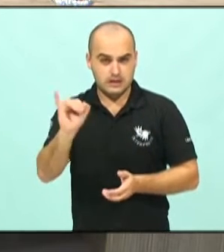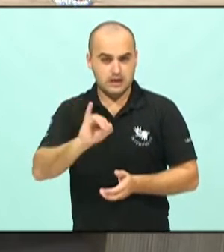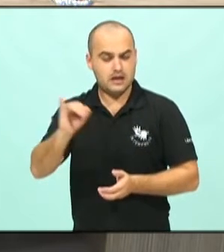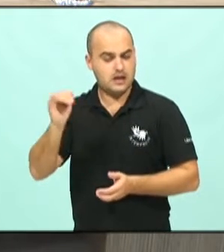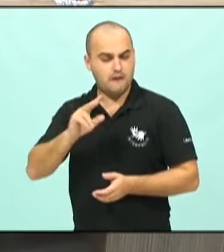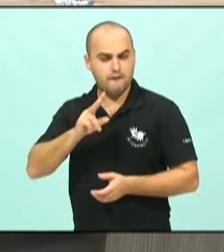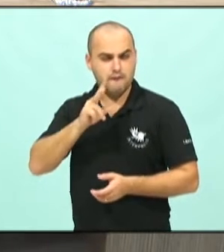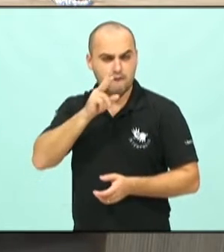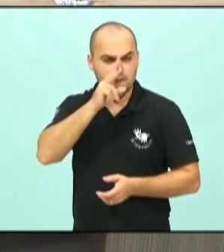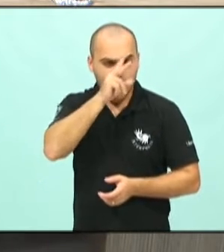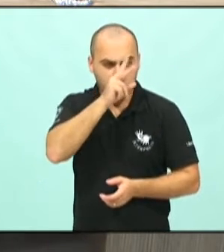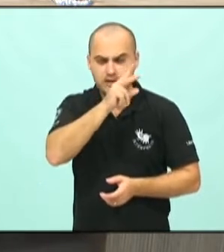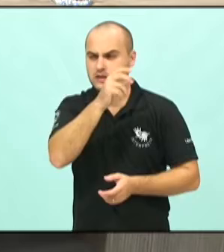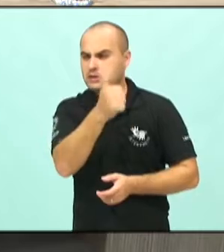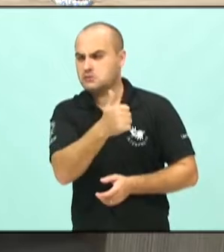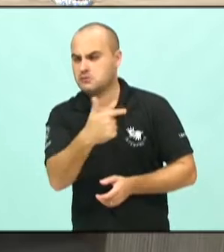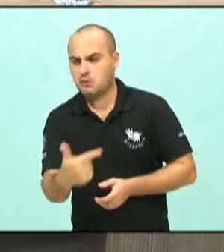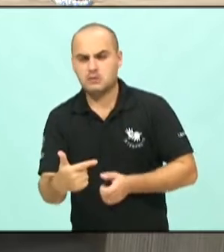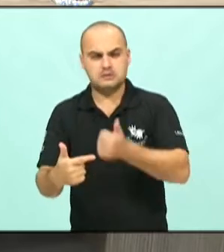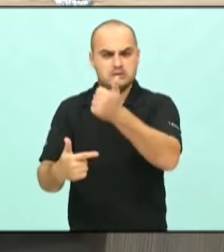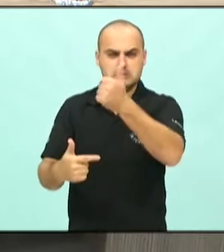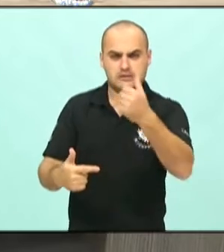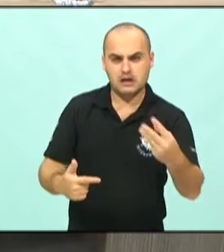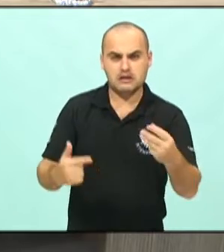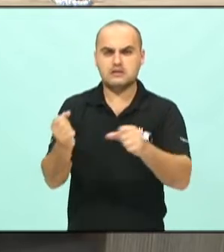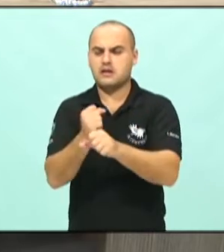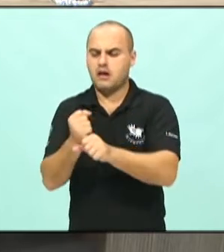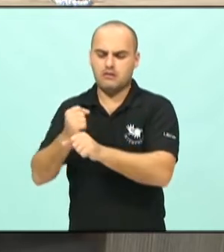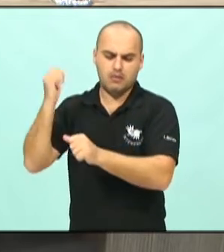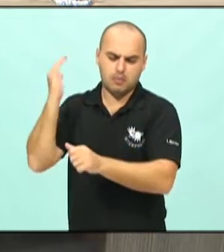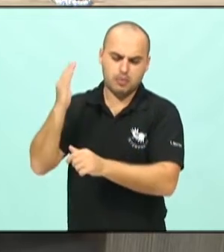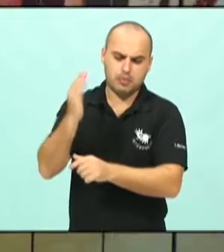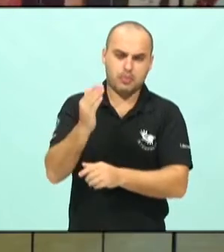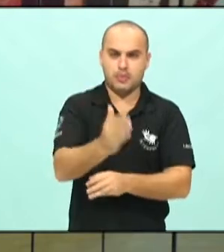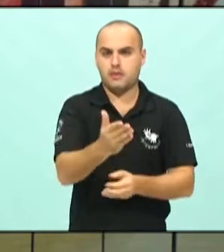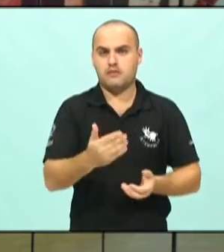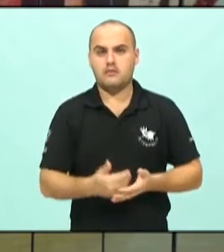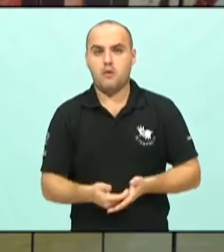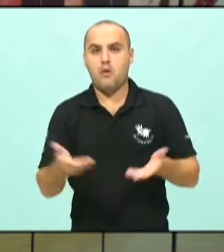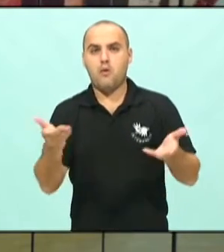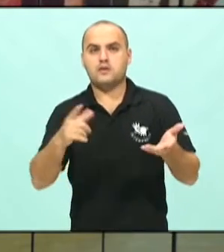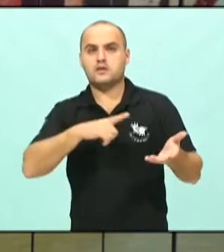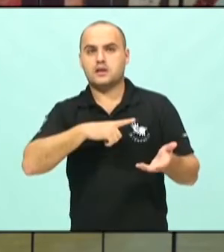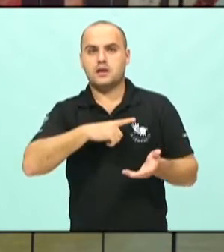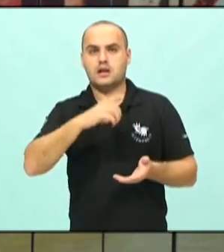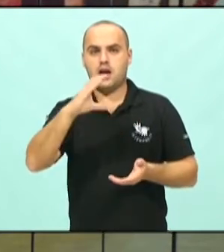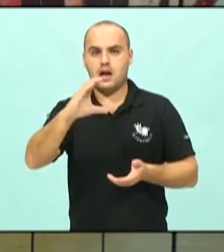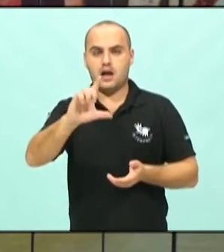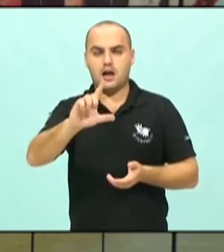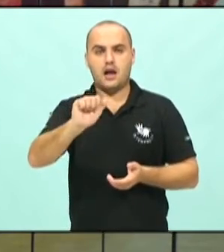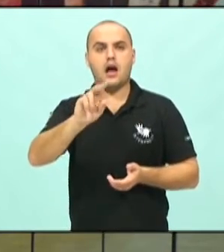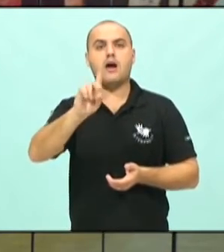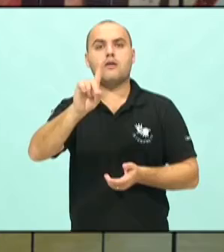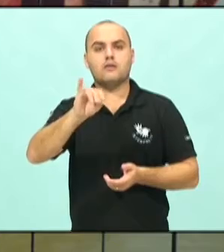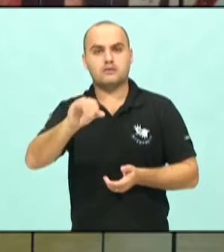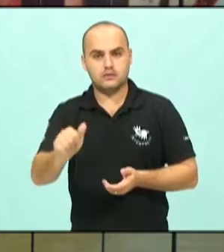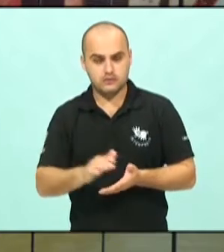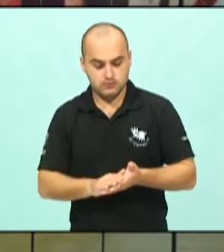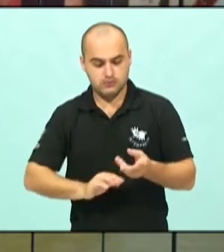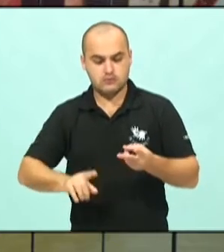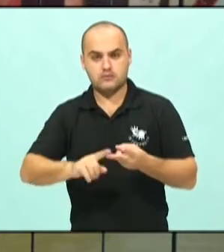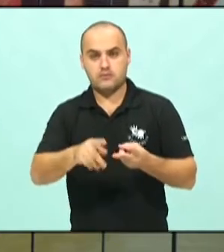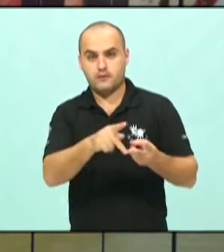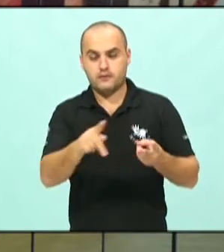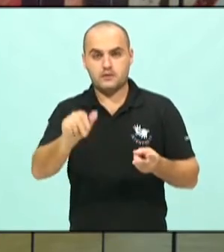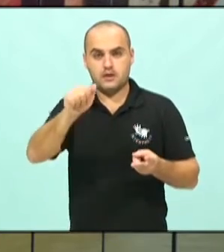né? 12, 13, 14 anos campeão de Jogos Abertos. Hoje nós temos a Cláudia morando em Itajaí, que faz um trabalho belíssimo aqui. A professora Andréia Schulli,